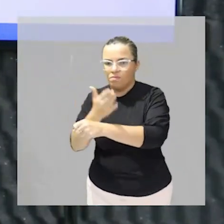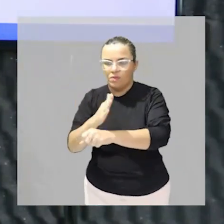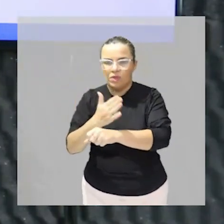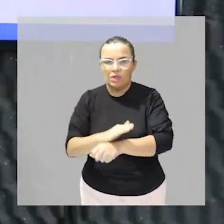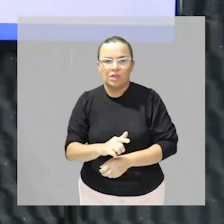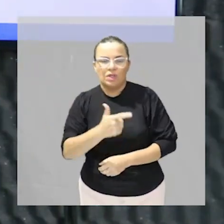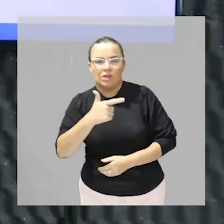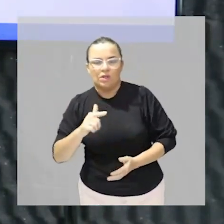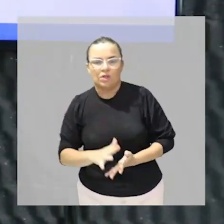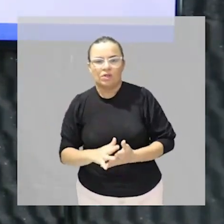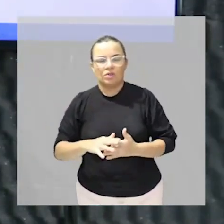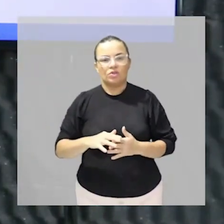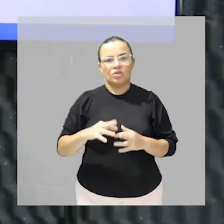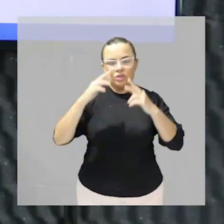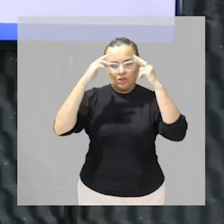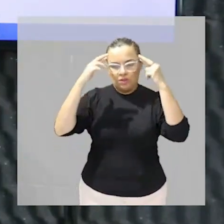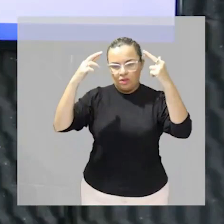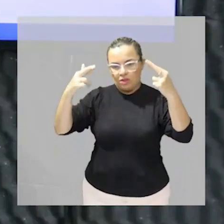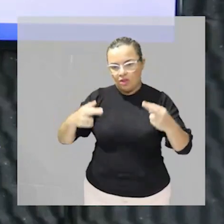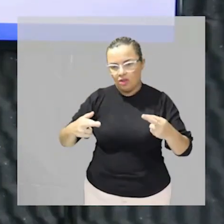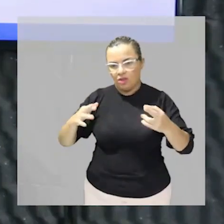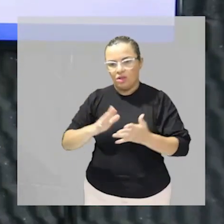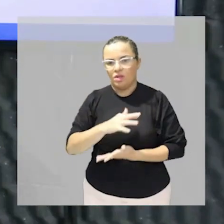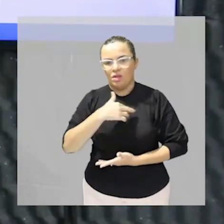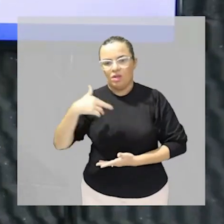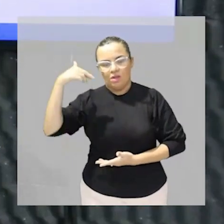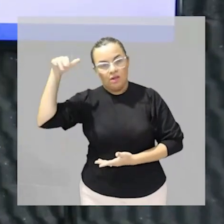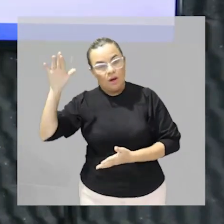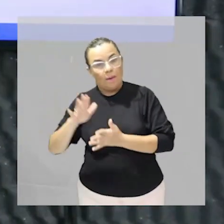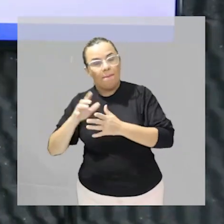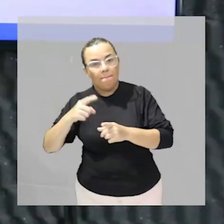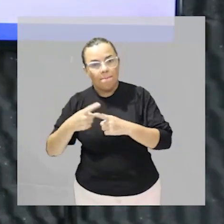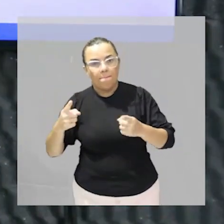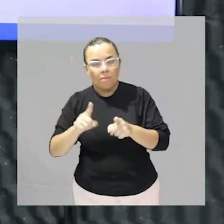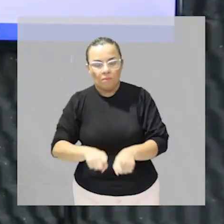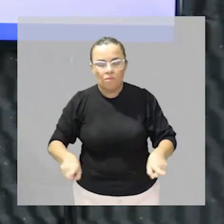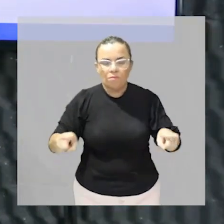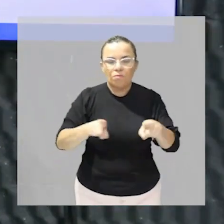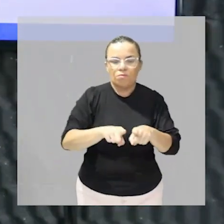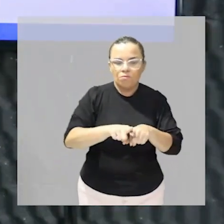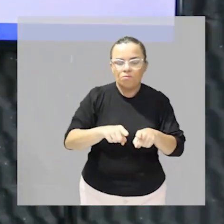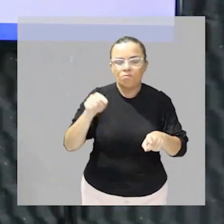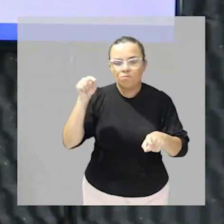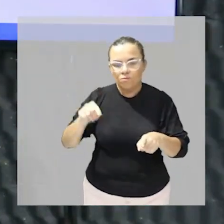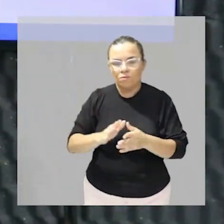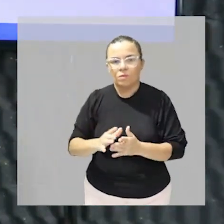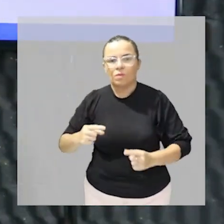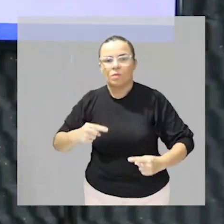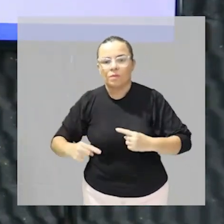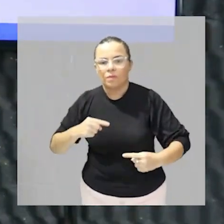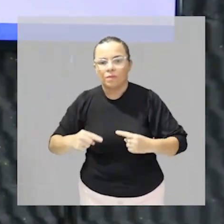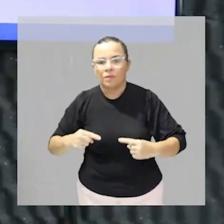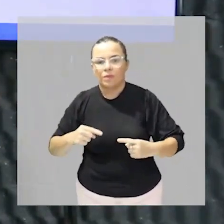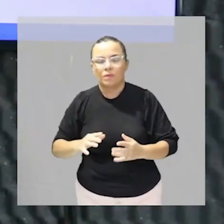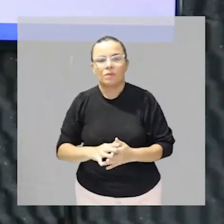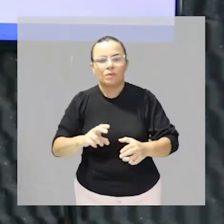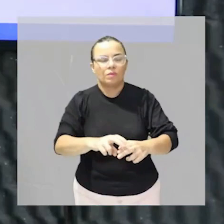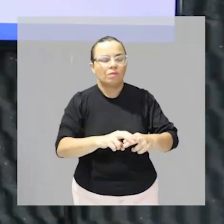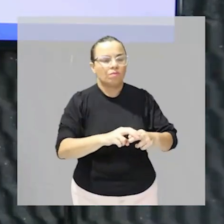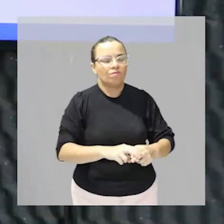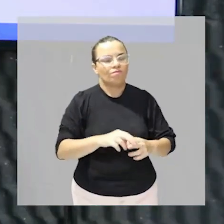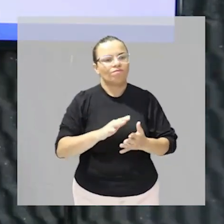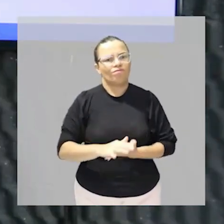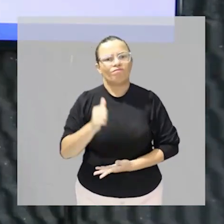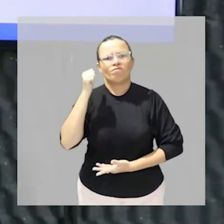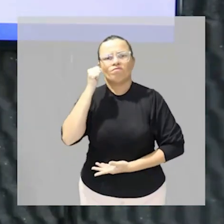intolerância religiosa, mas existe também uma questão política pelo meio. É o que vai acabar levando essa mulher a ser assassinada. Ela